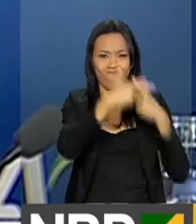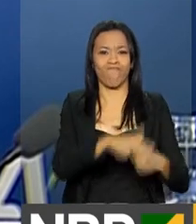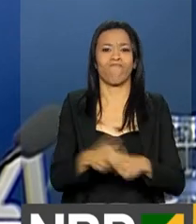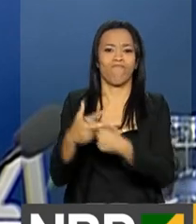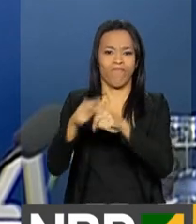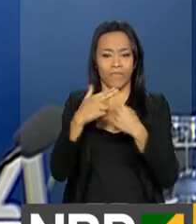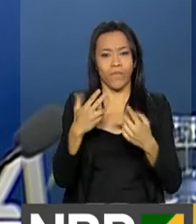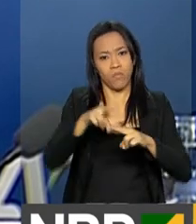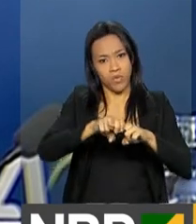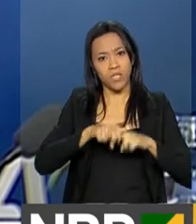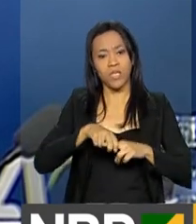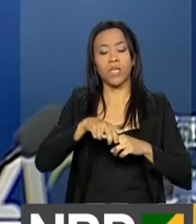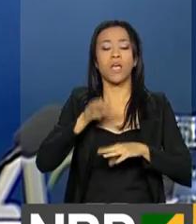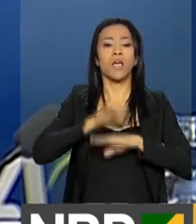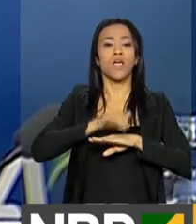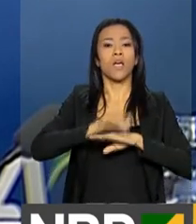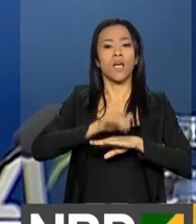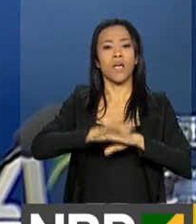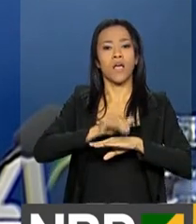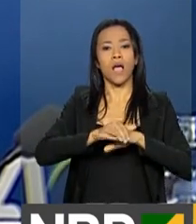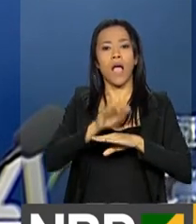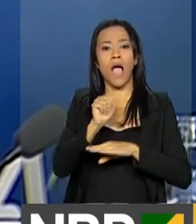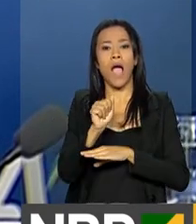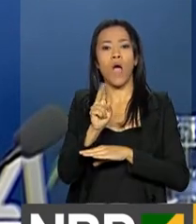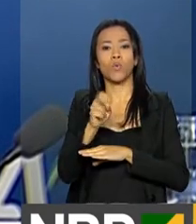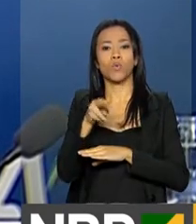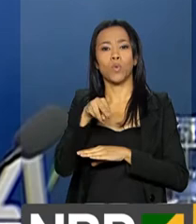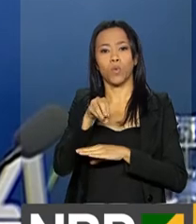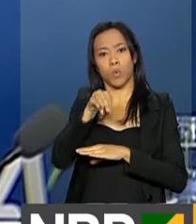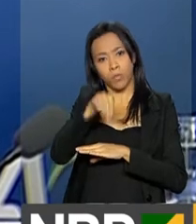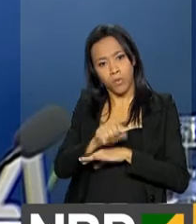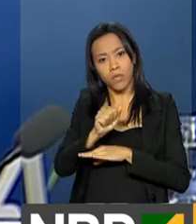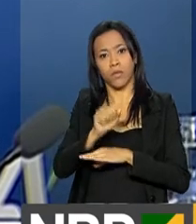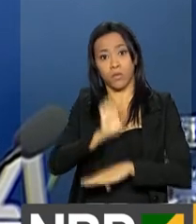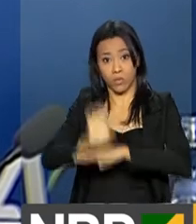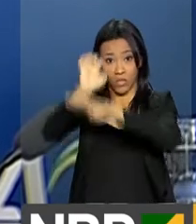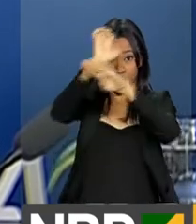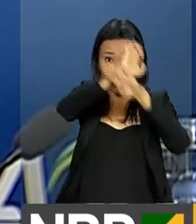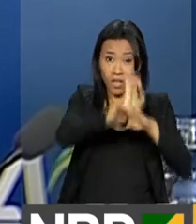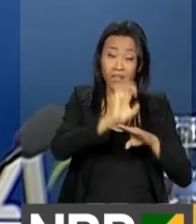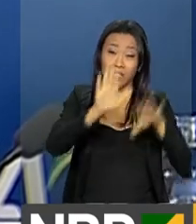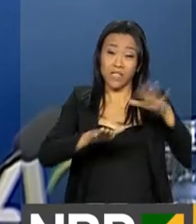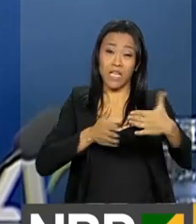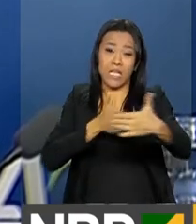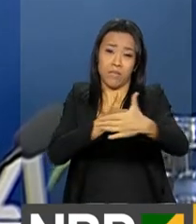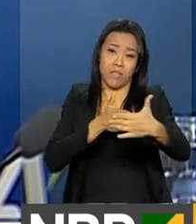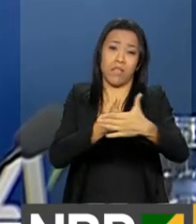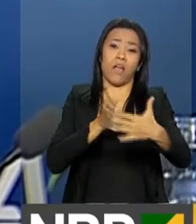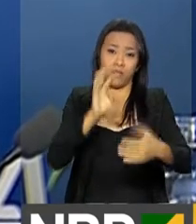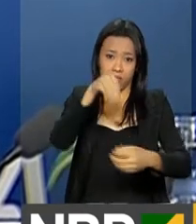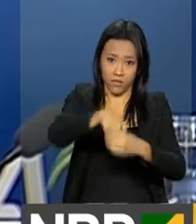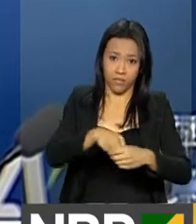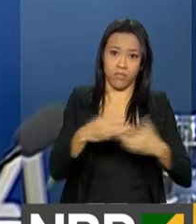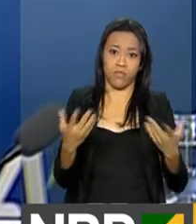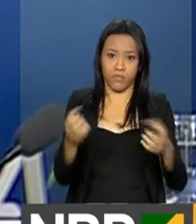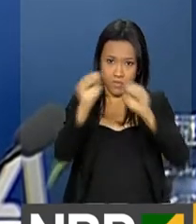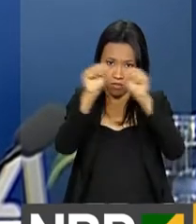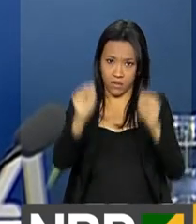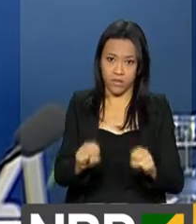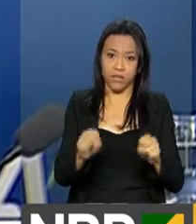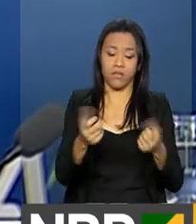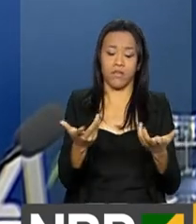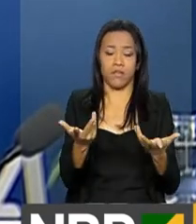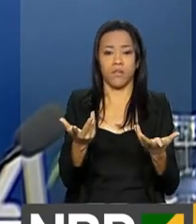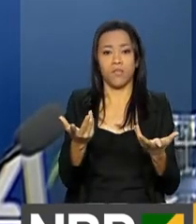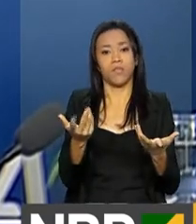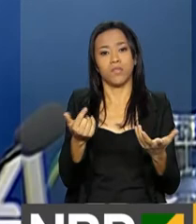a autonomia dos estados é muito restrita no nosso sistema, não é? Sempre foi assim, em todos os movimentos, vocês